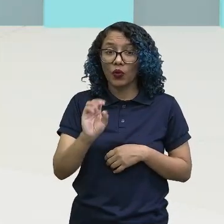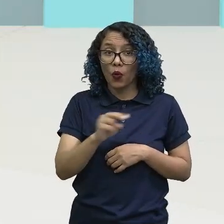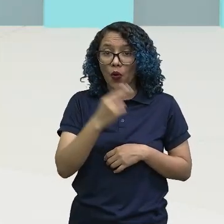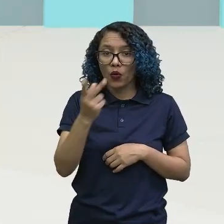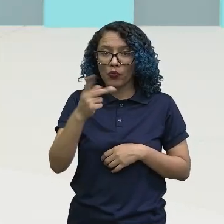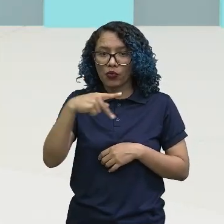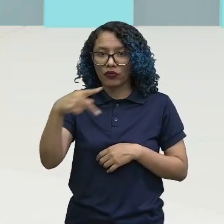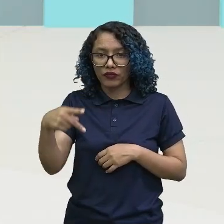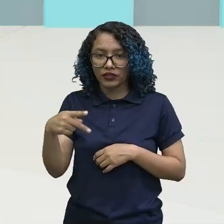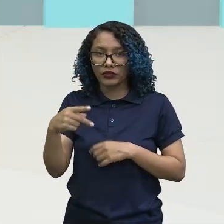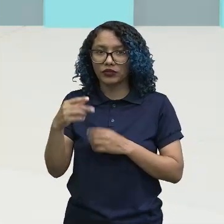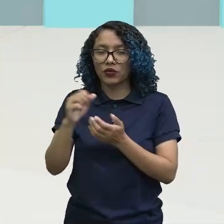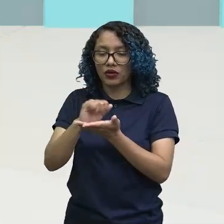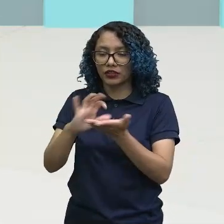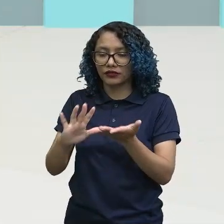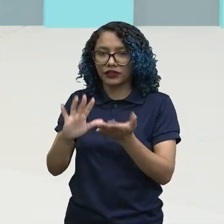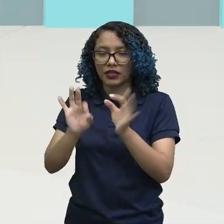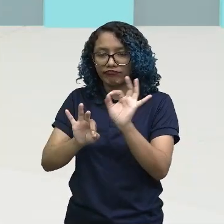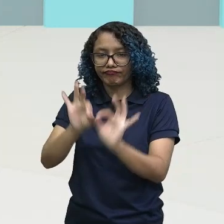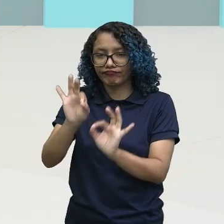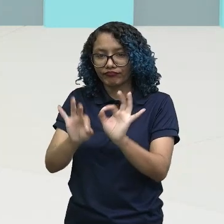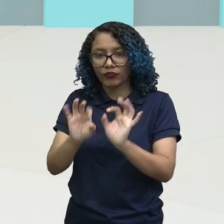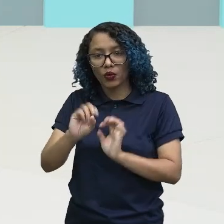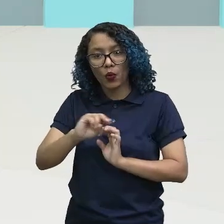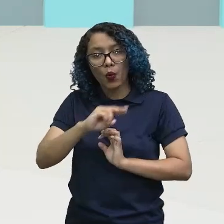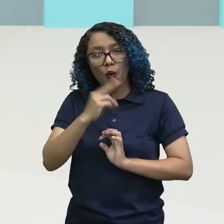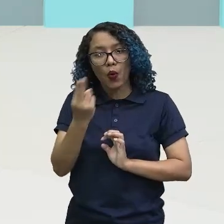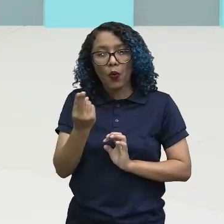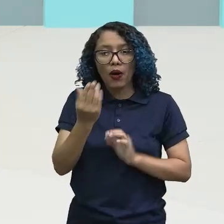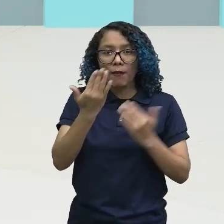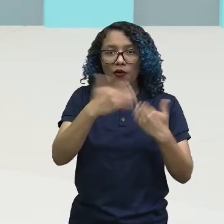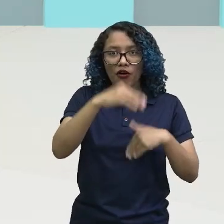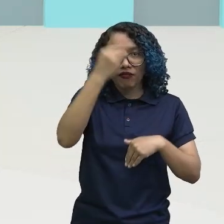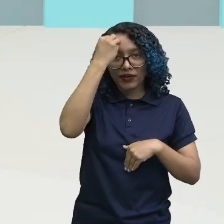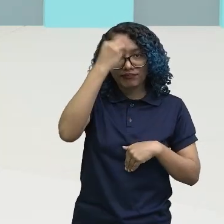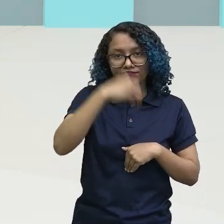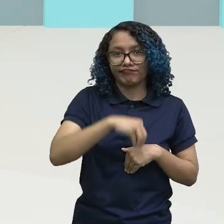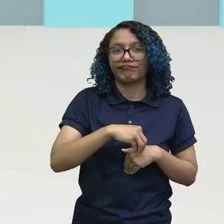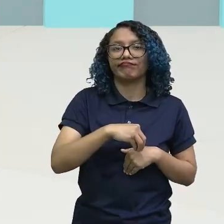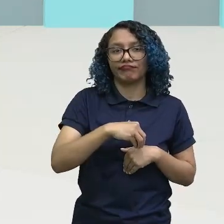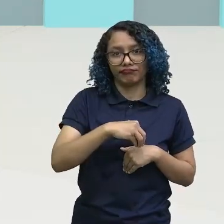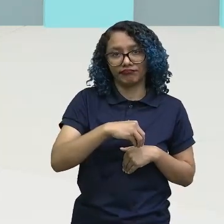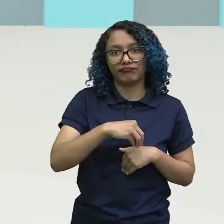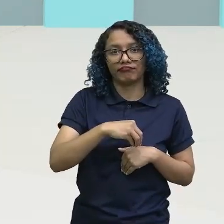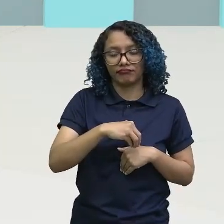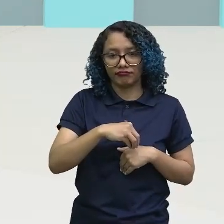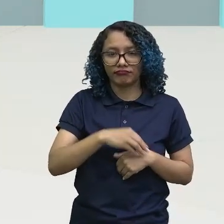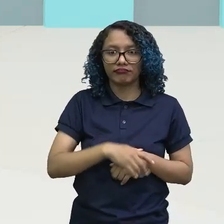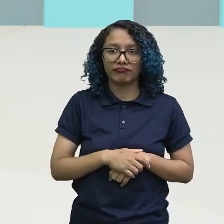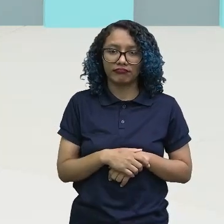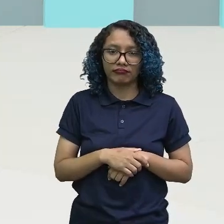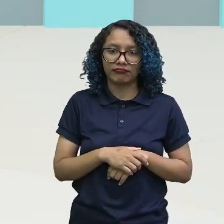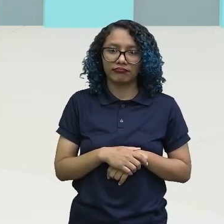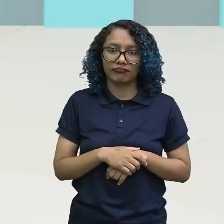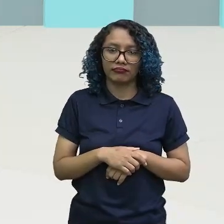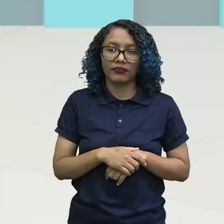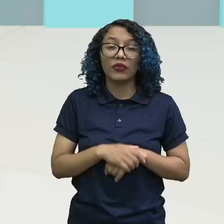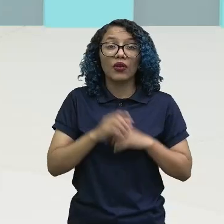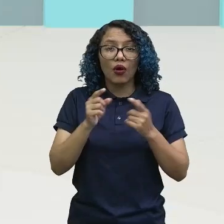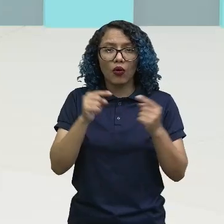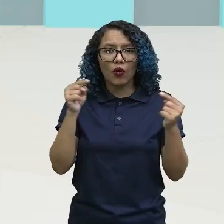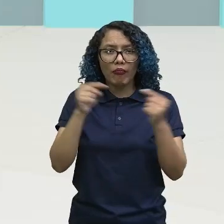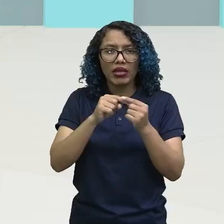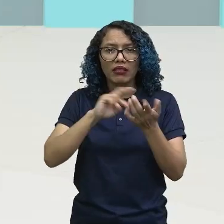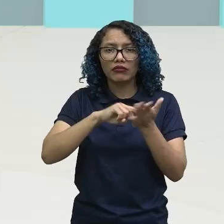elabora o exercício, ou desiste de aplicar a prova. Então, observe que aqui dá a ideia de alternância,